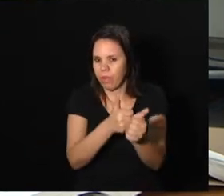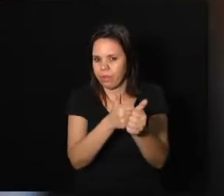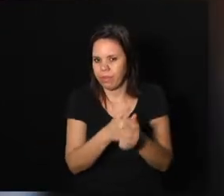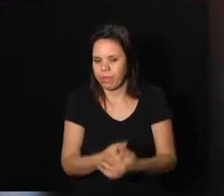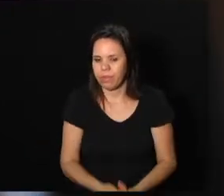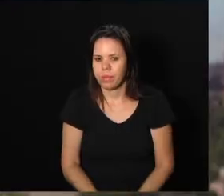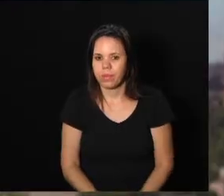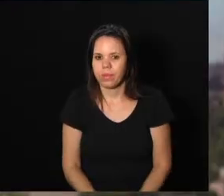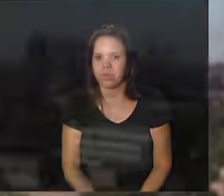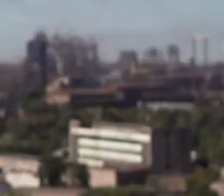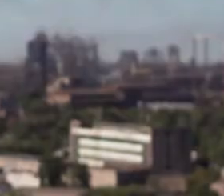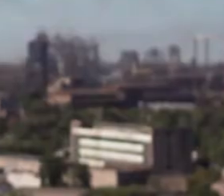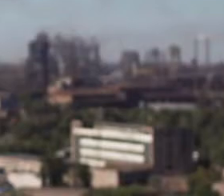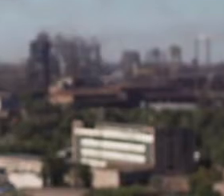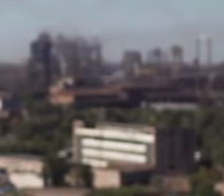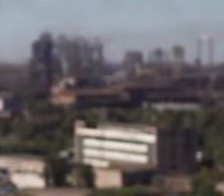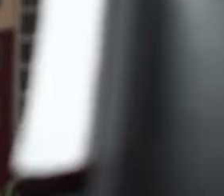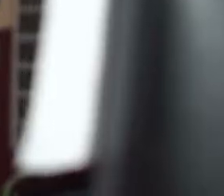acompanhar.